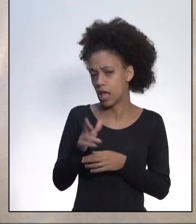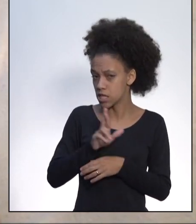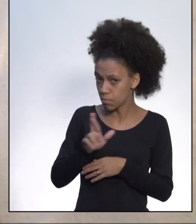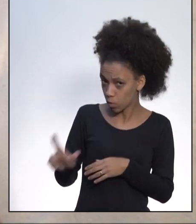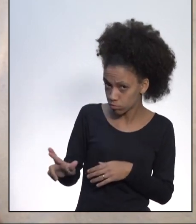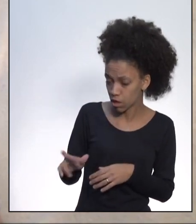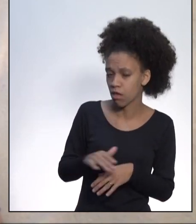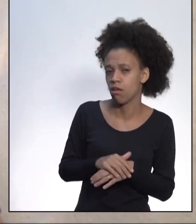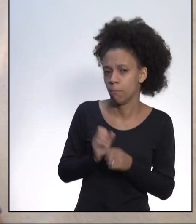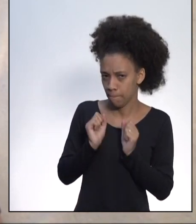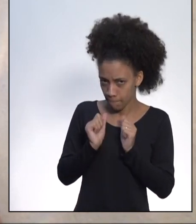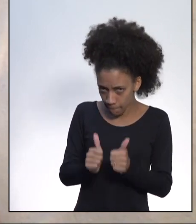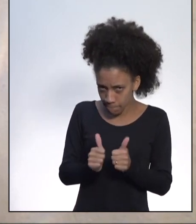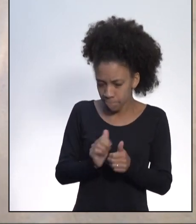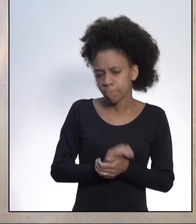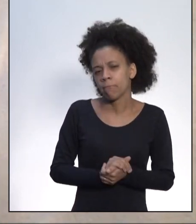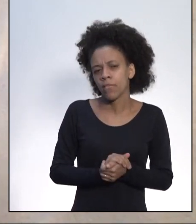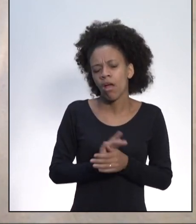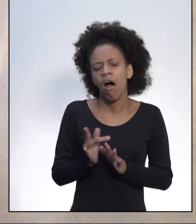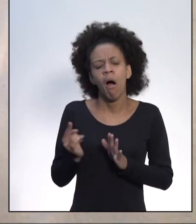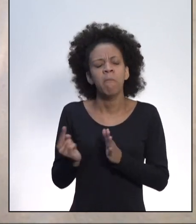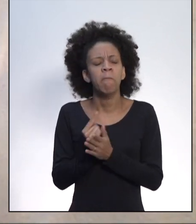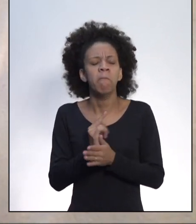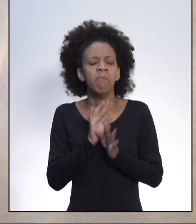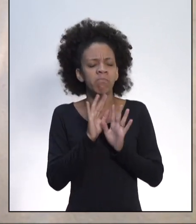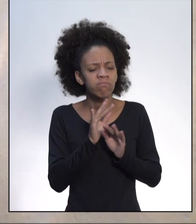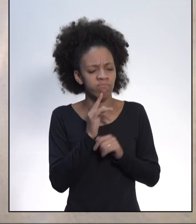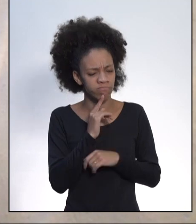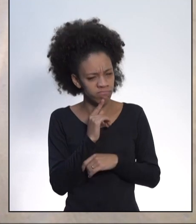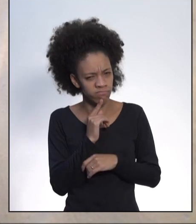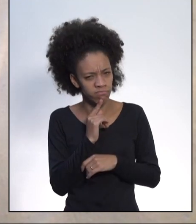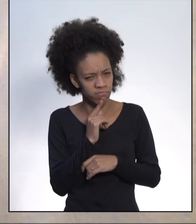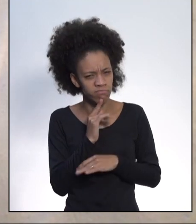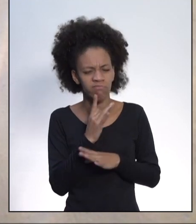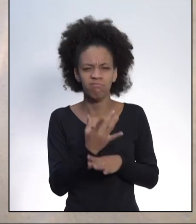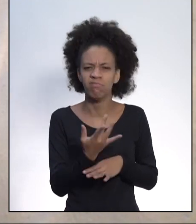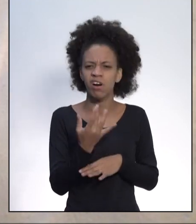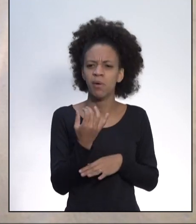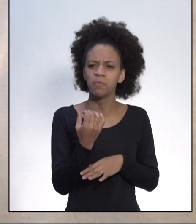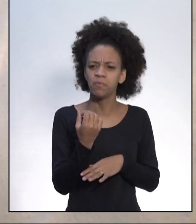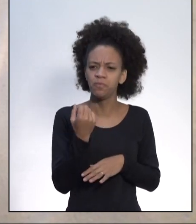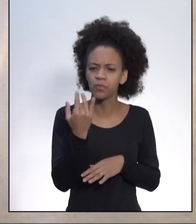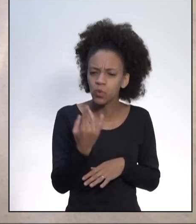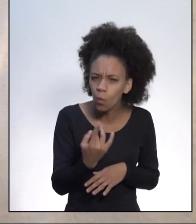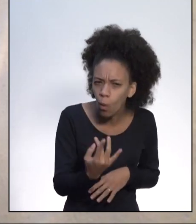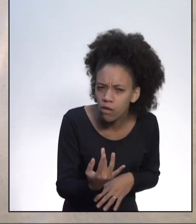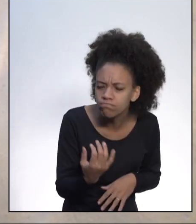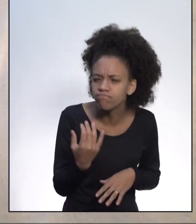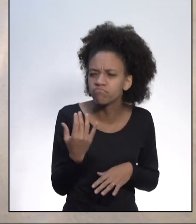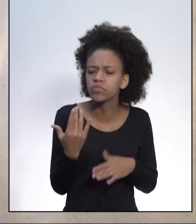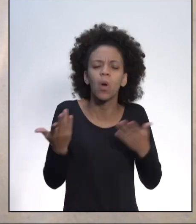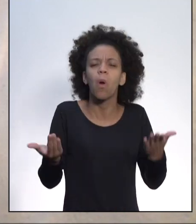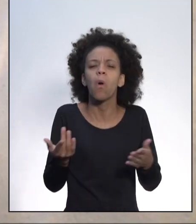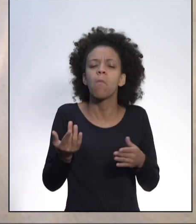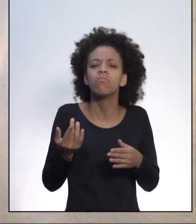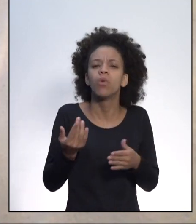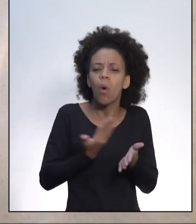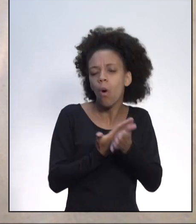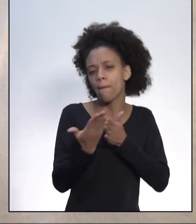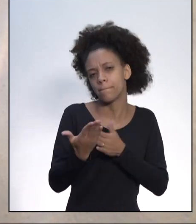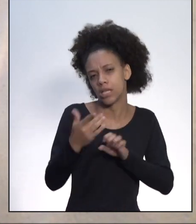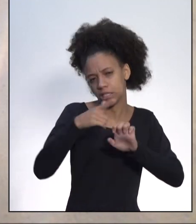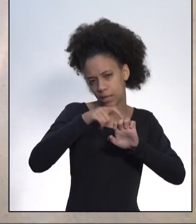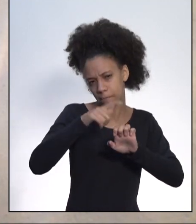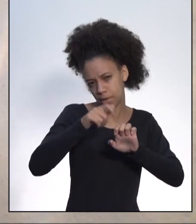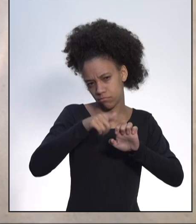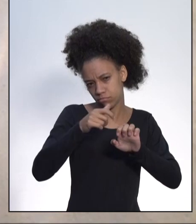responder, tá? Ela pergunta o seguinte aqui, Bruno: qual o primeiro passo para começar a empreender, na sua opinião?